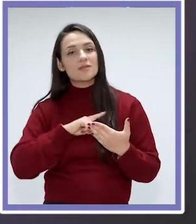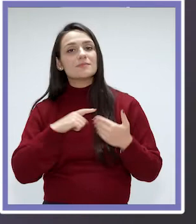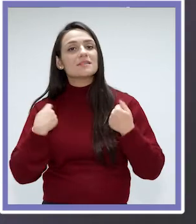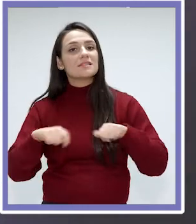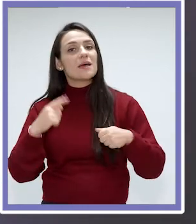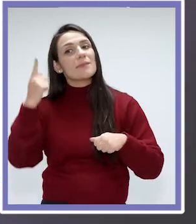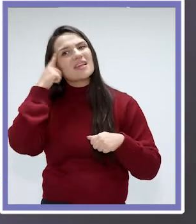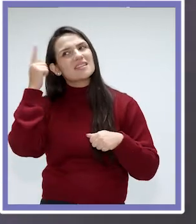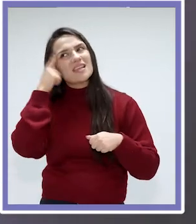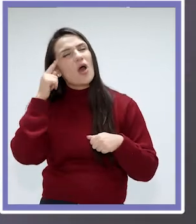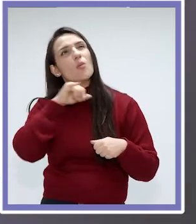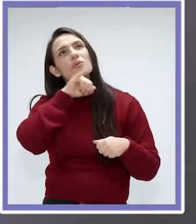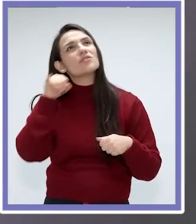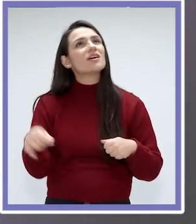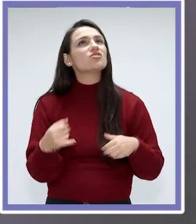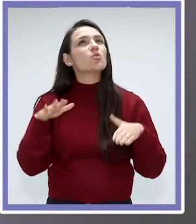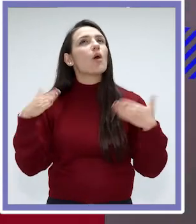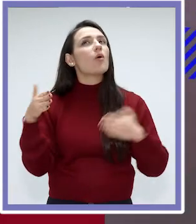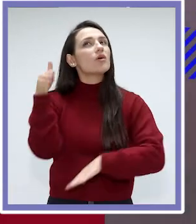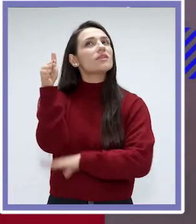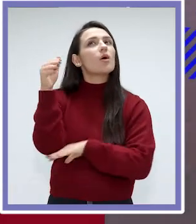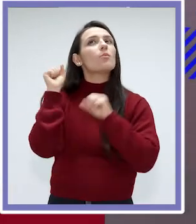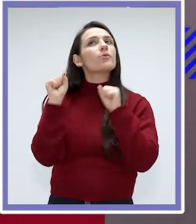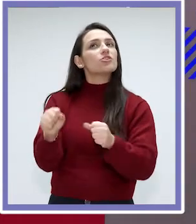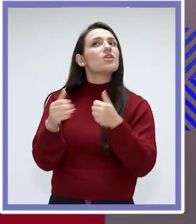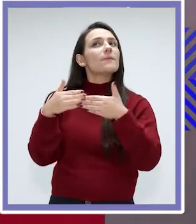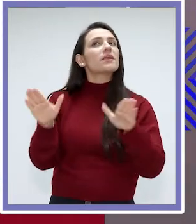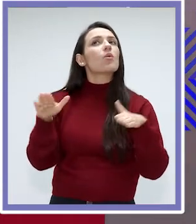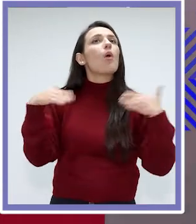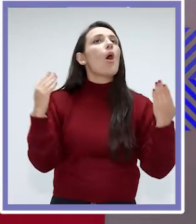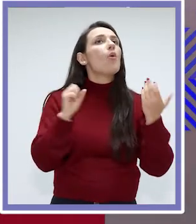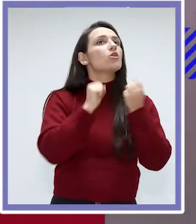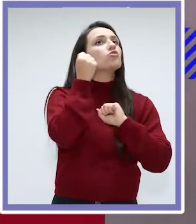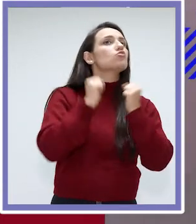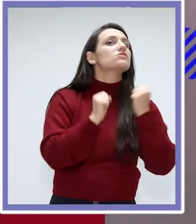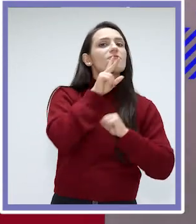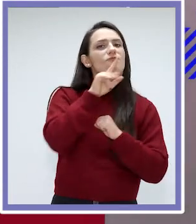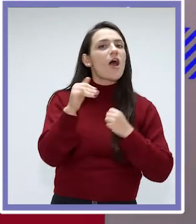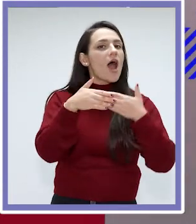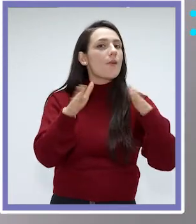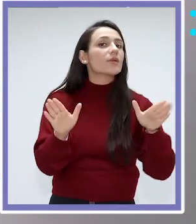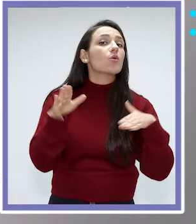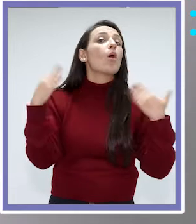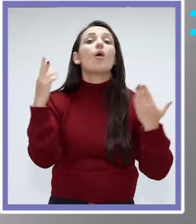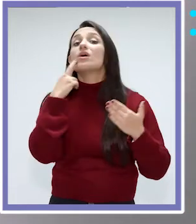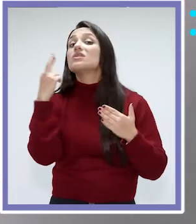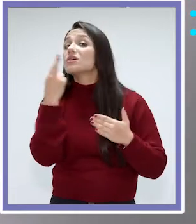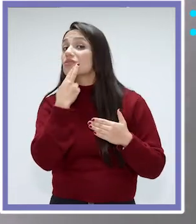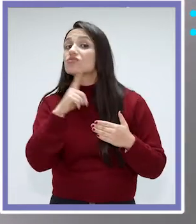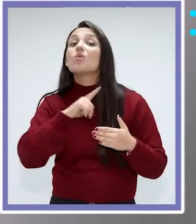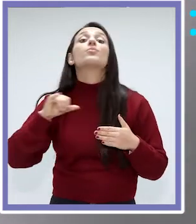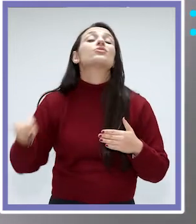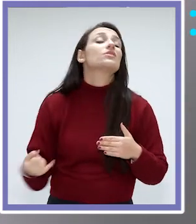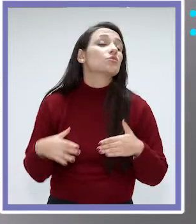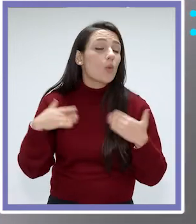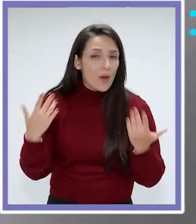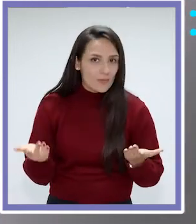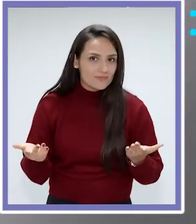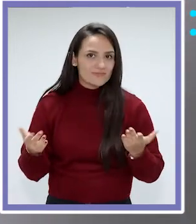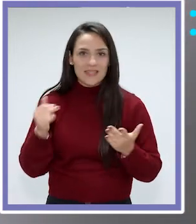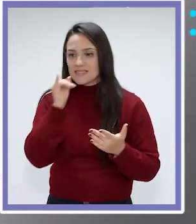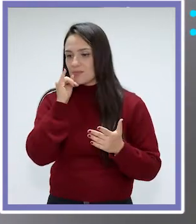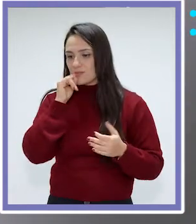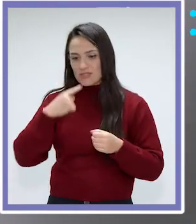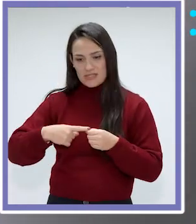que podem se instalar nesses lugares? Quais são os hotéis que precisam ser colocados nesses lugares? Restaurantes, a gente vê Em